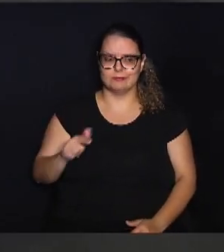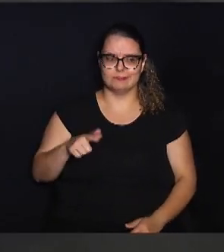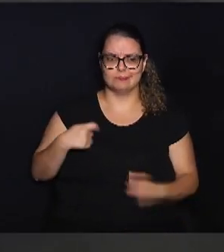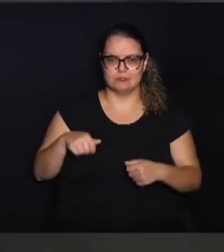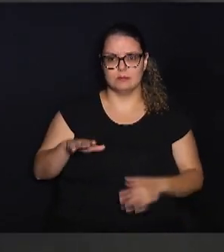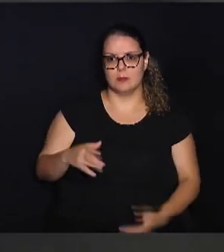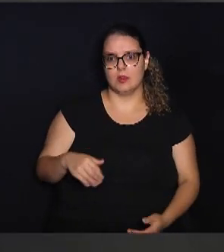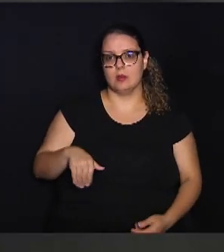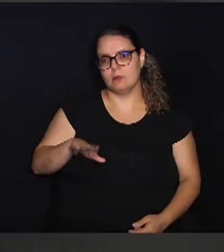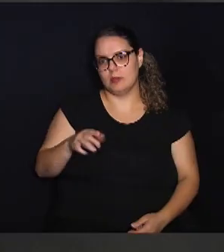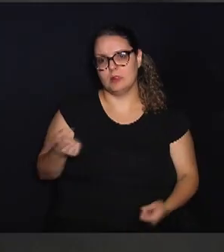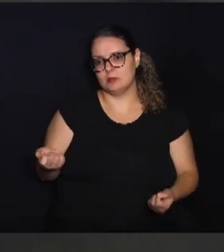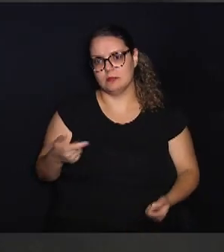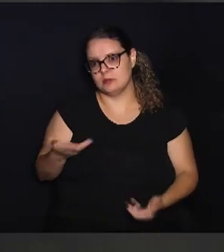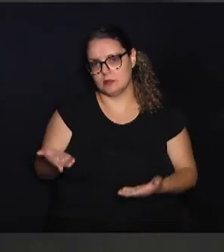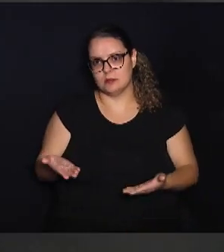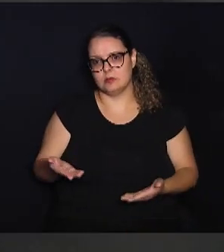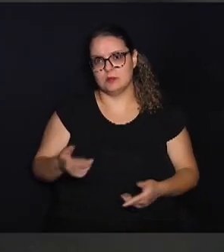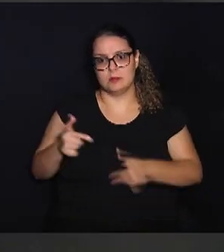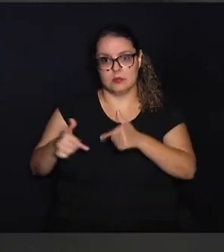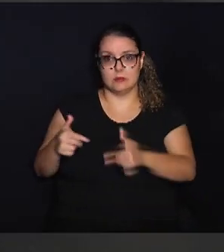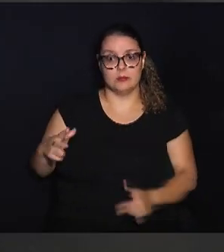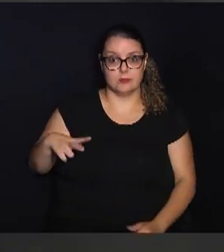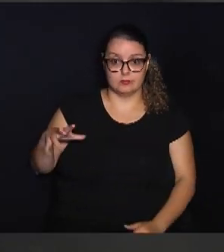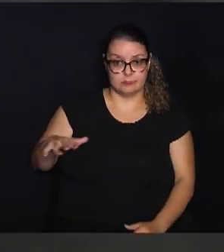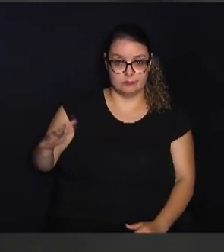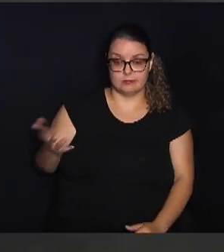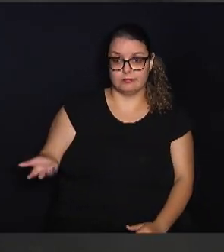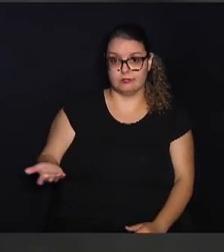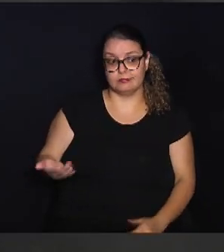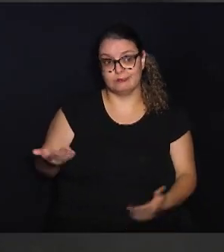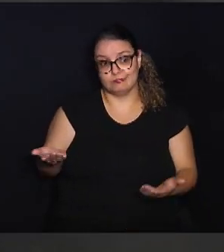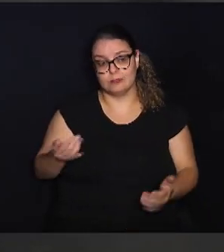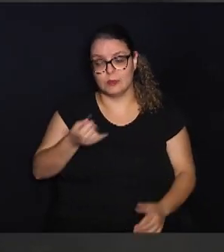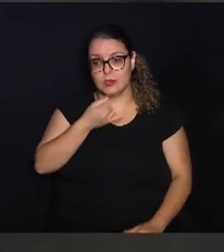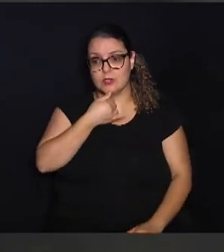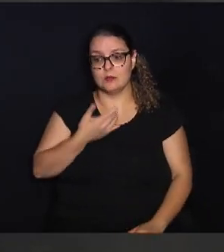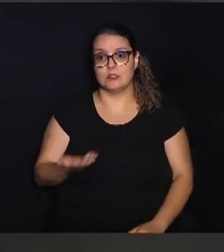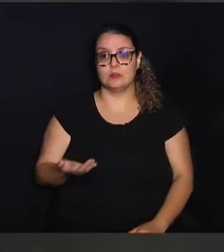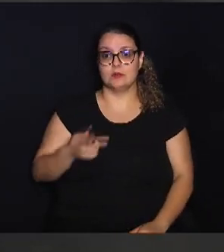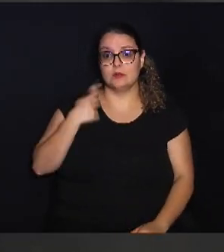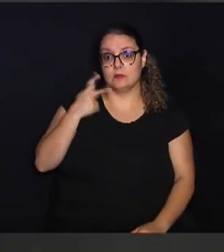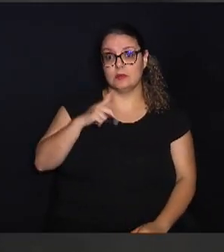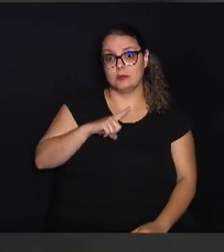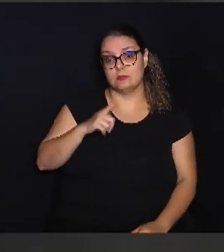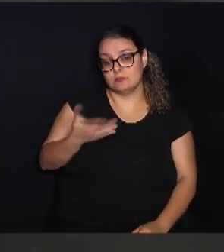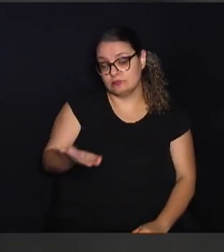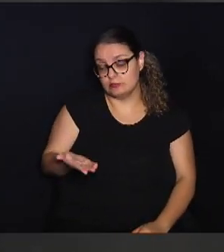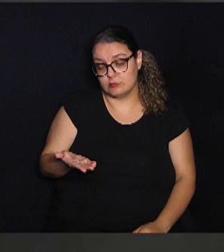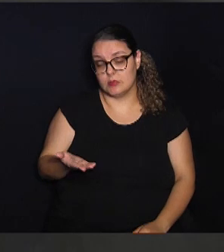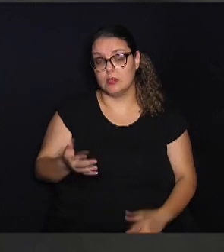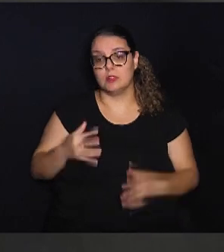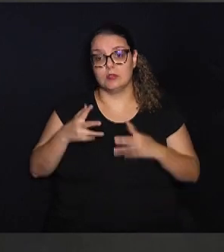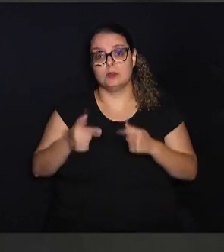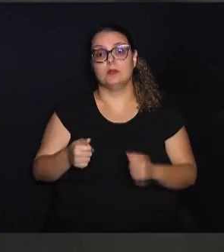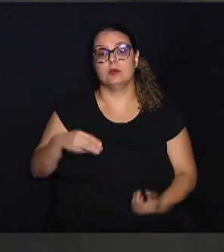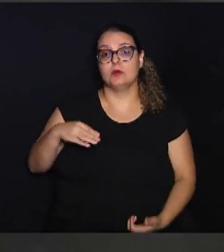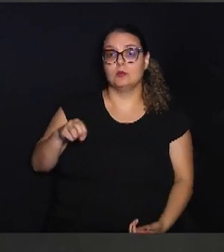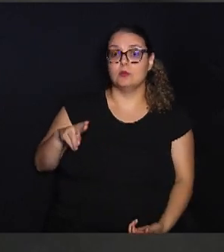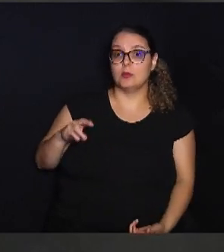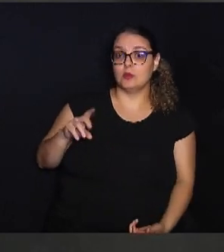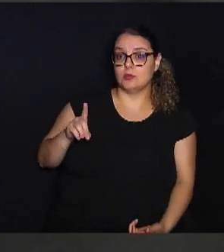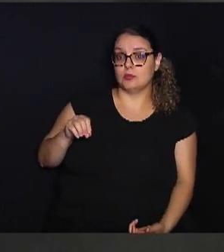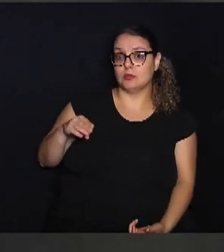mais do que isso, vai trabalhar na iniciativa privada. Mas infelizmente o vereador tem isso, tem todas as mordomias do